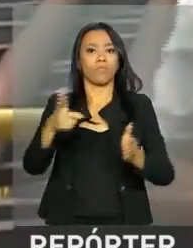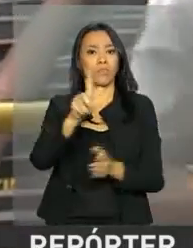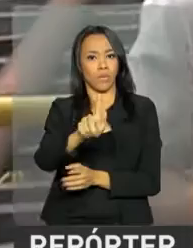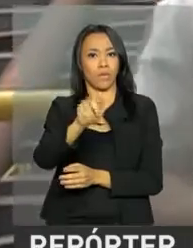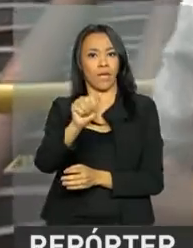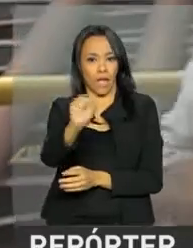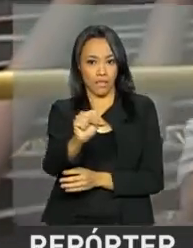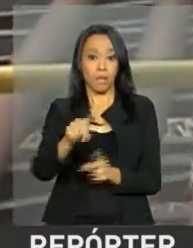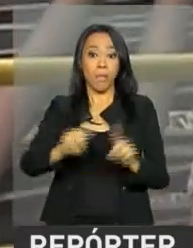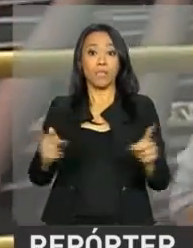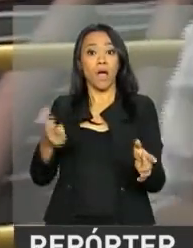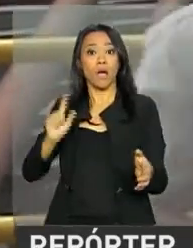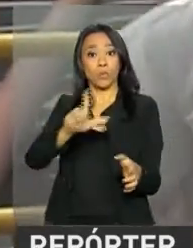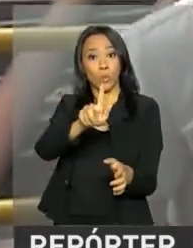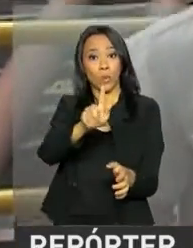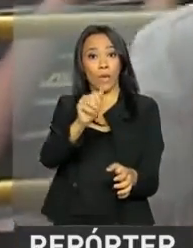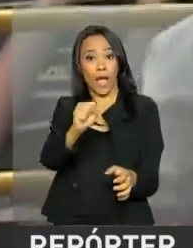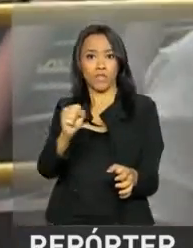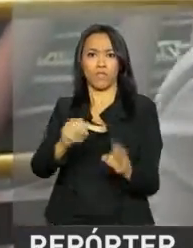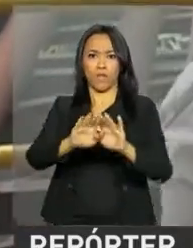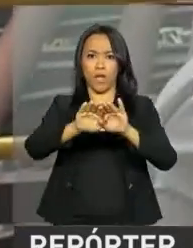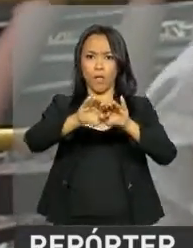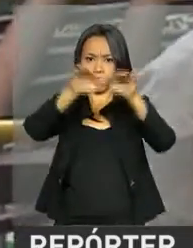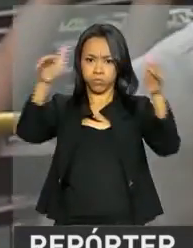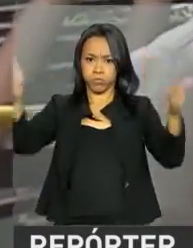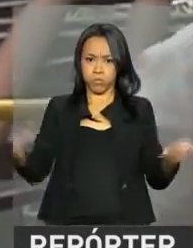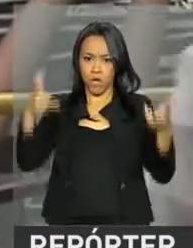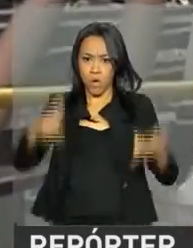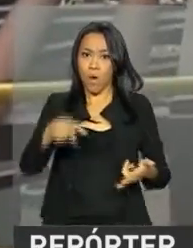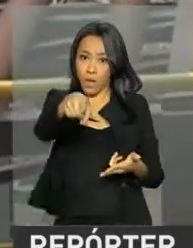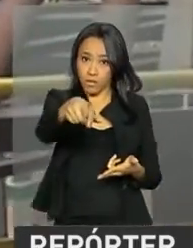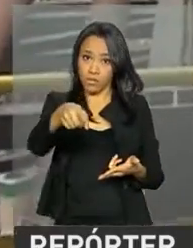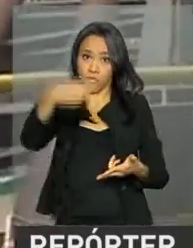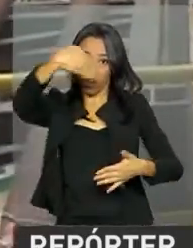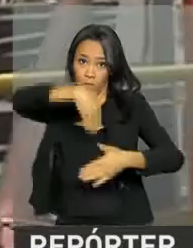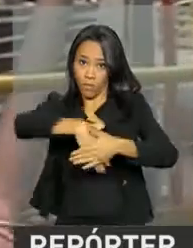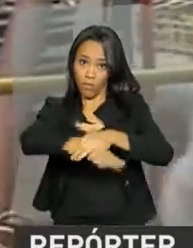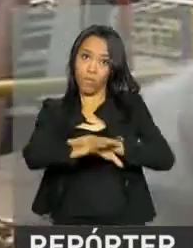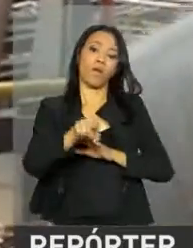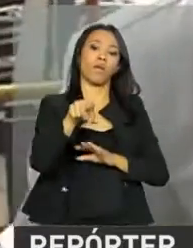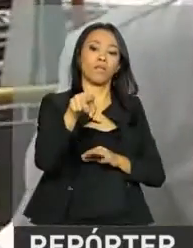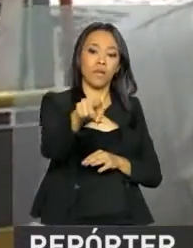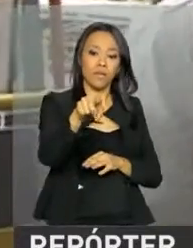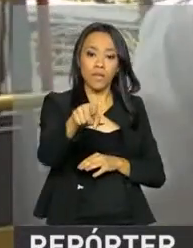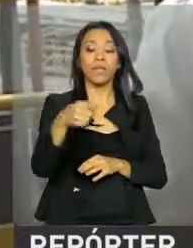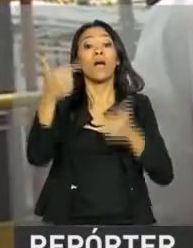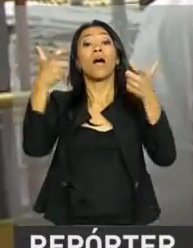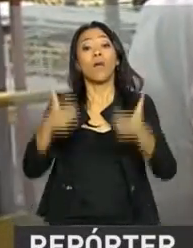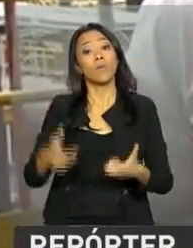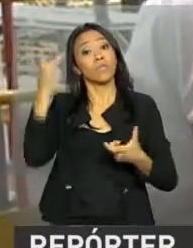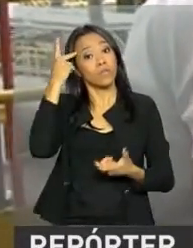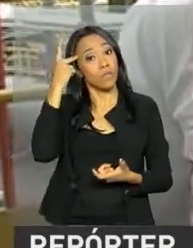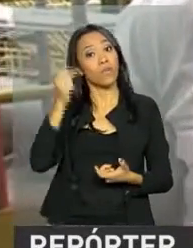colocado no botijão ou gás fica armazenada em reservatórios como esses aqui só na unidade de envasamento da liquigás em barueri em são paulo